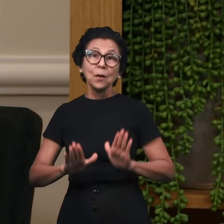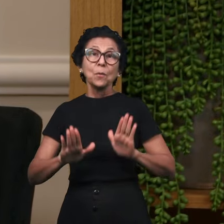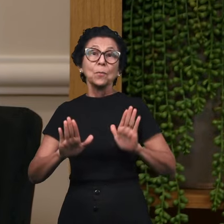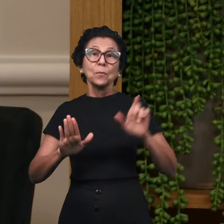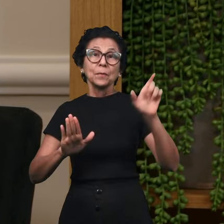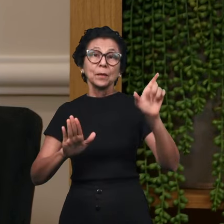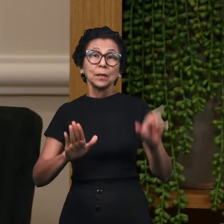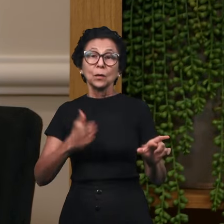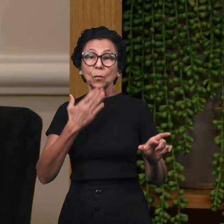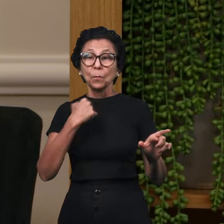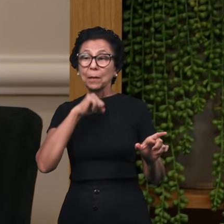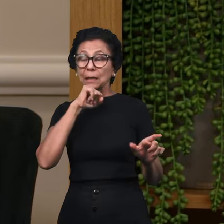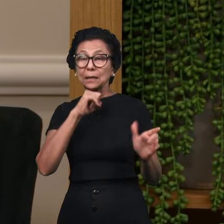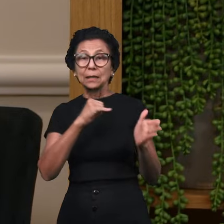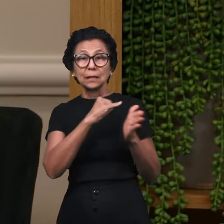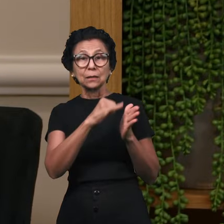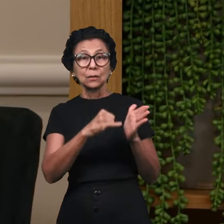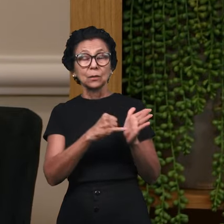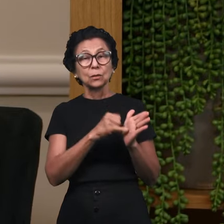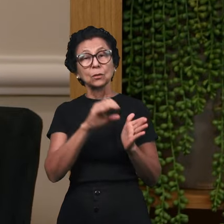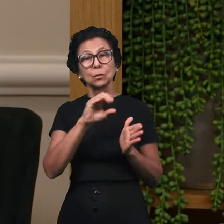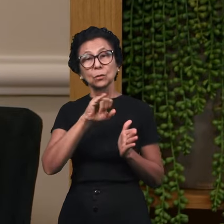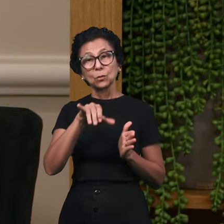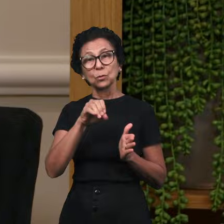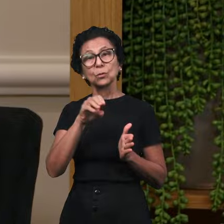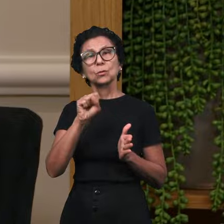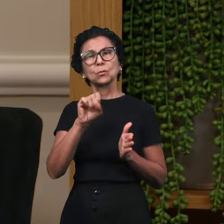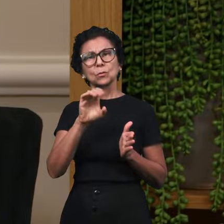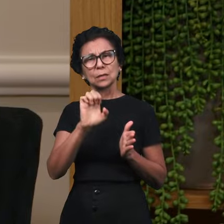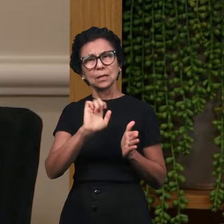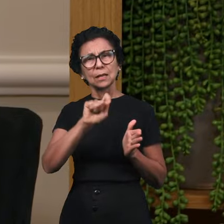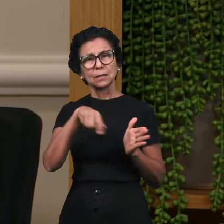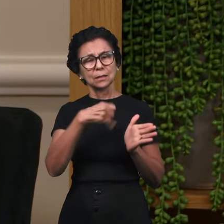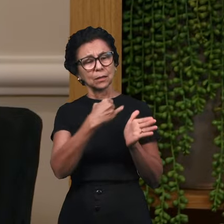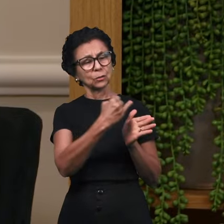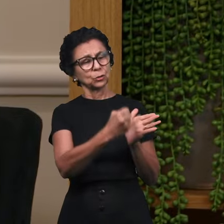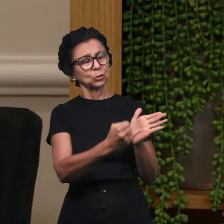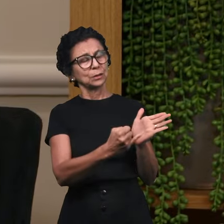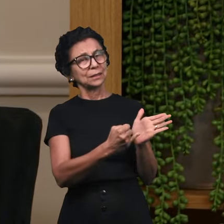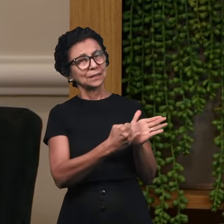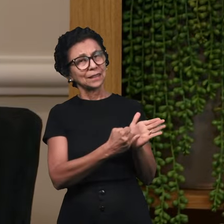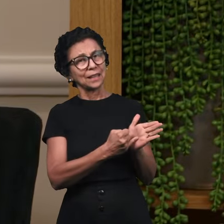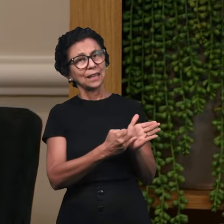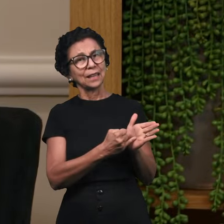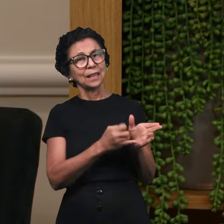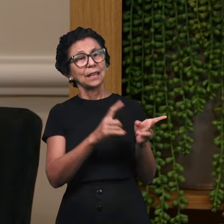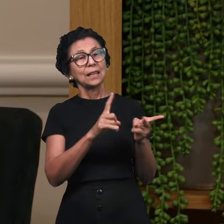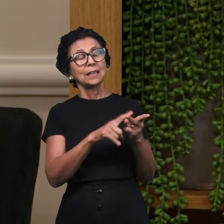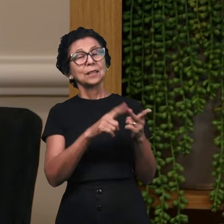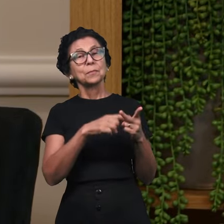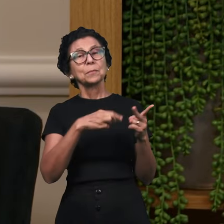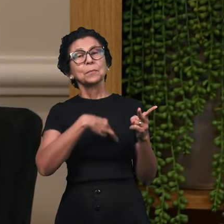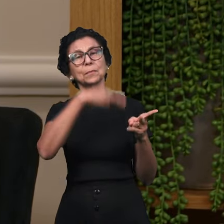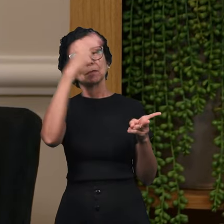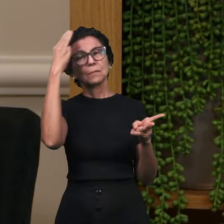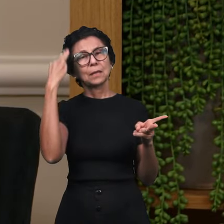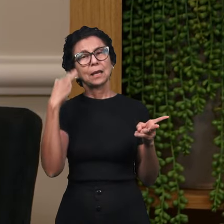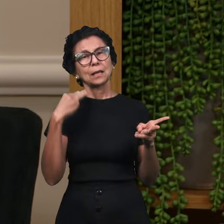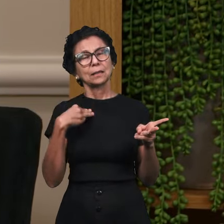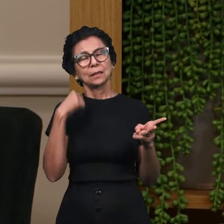falou com José, seu pai, né? Quando Maria ela